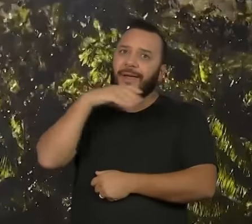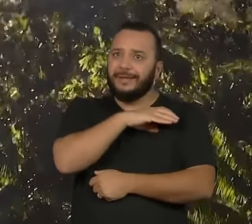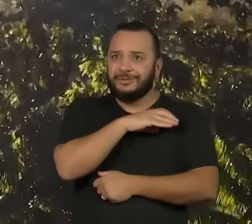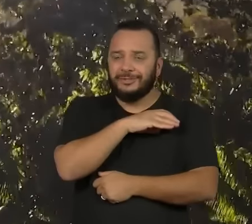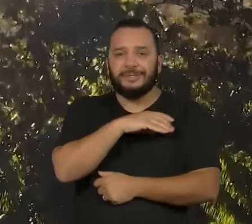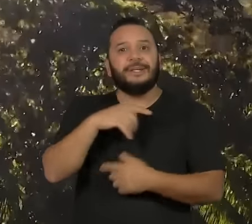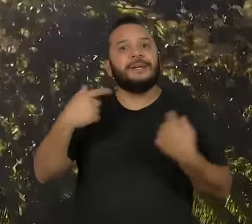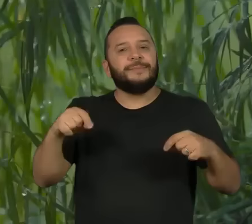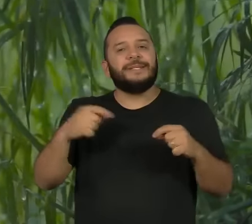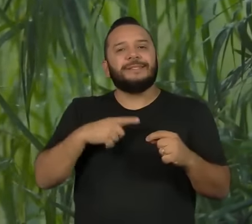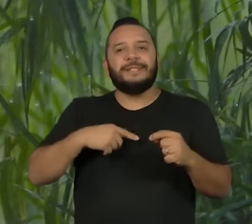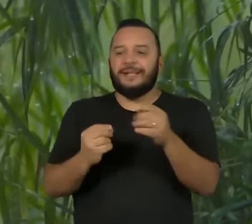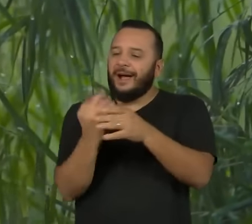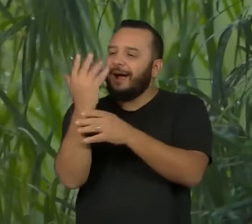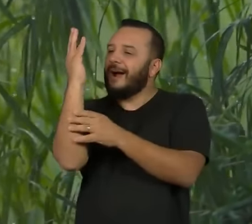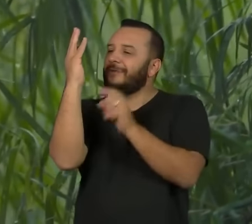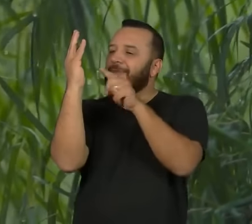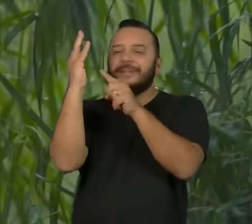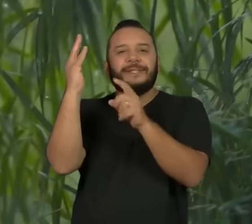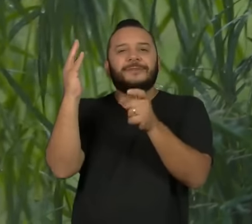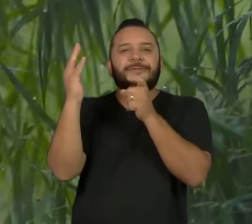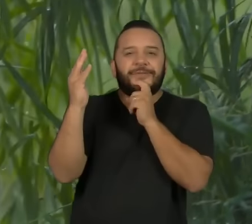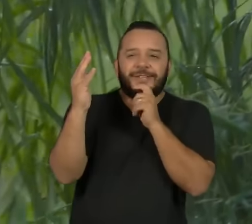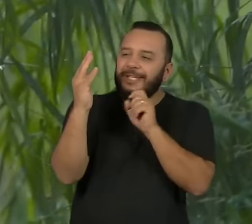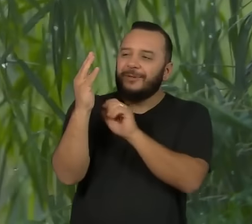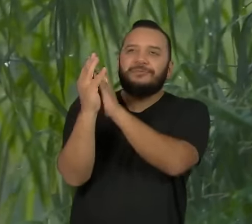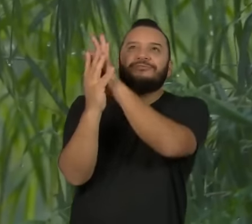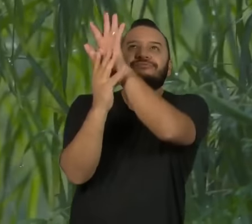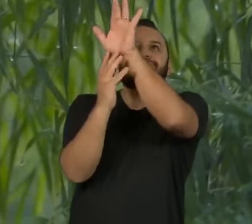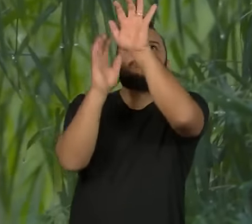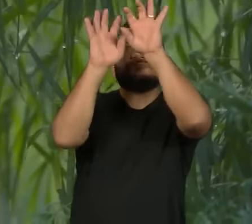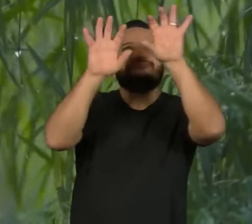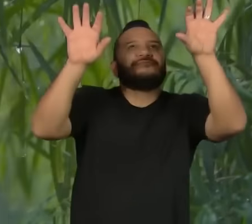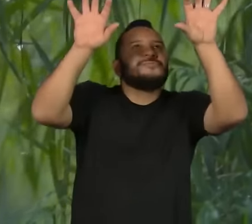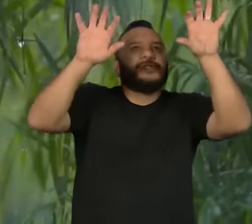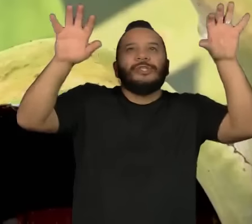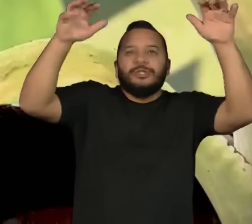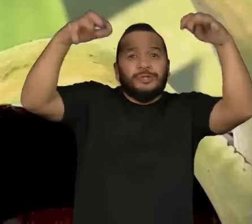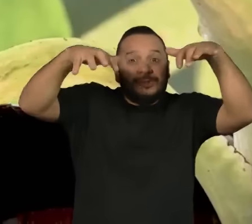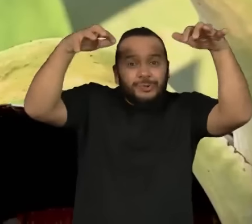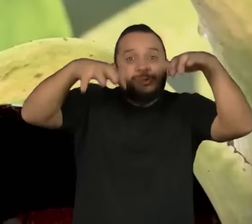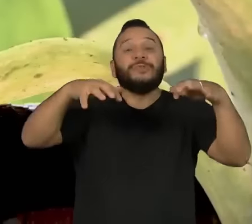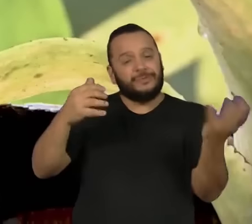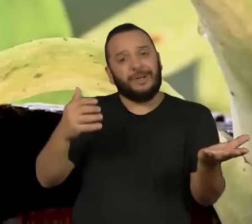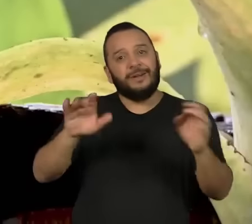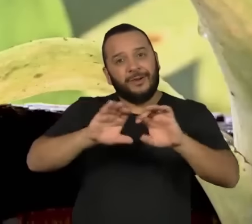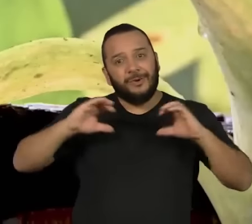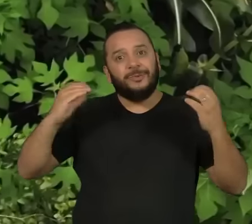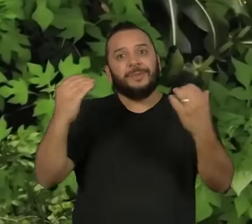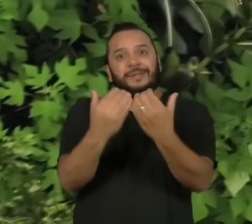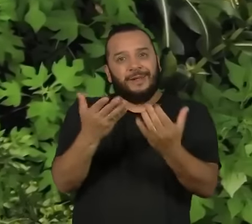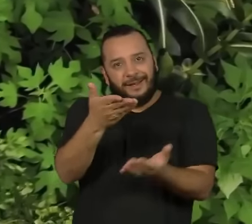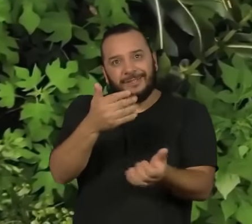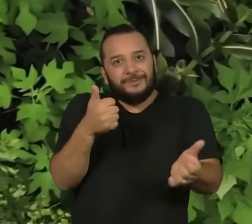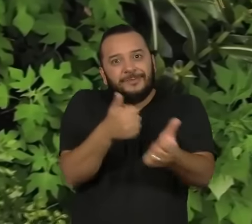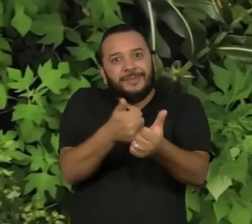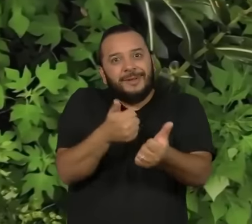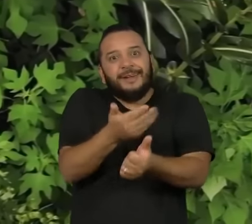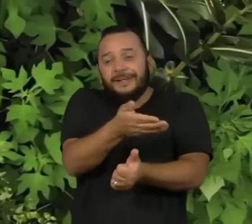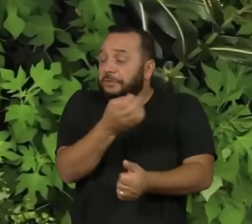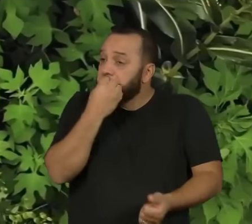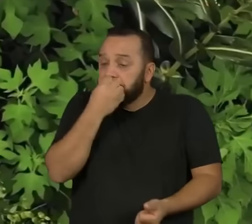precisa de sombra, de geração de chuva. As comunidades locais que estão pertinho da restauração podem